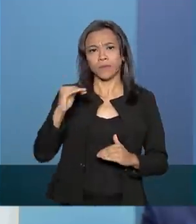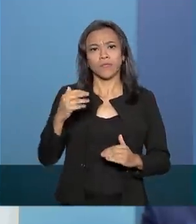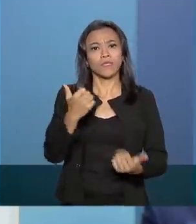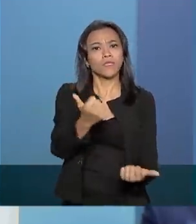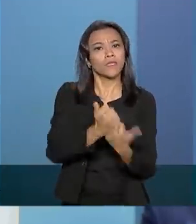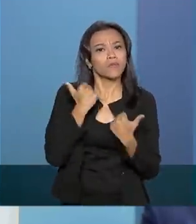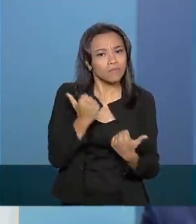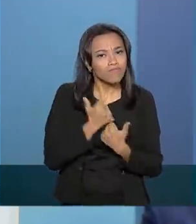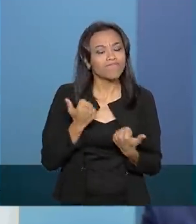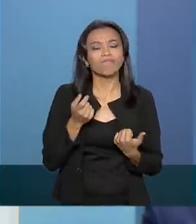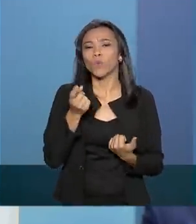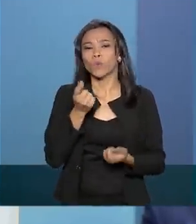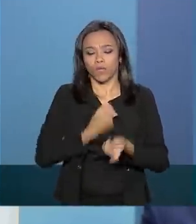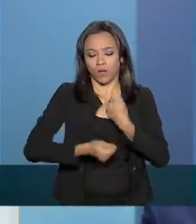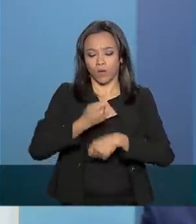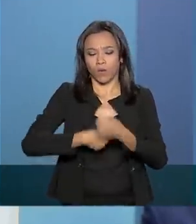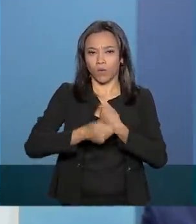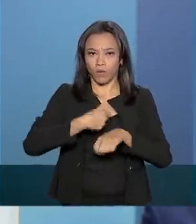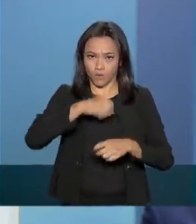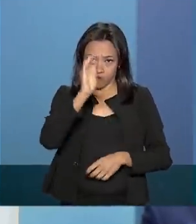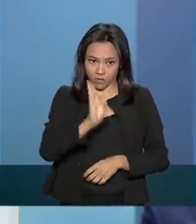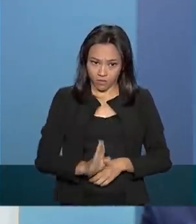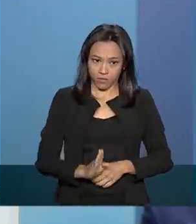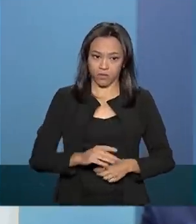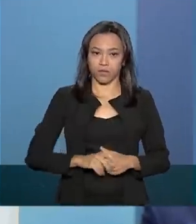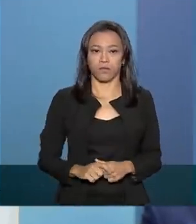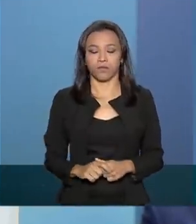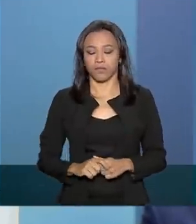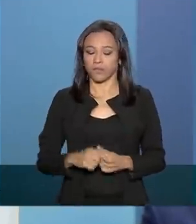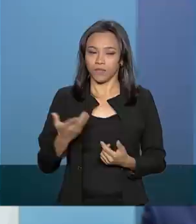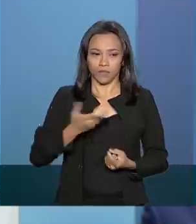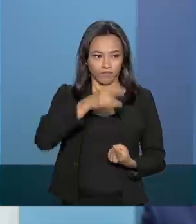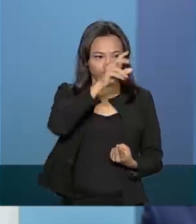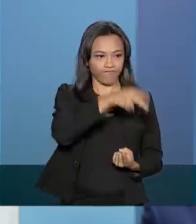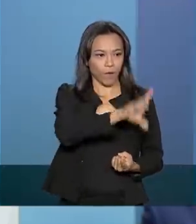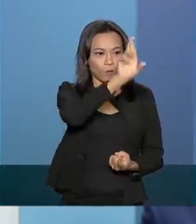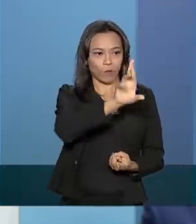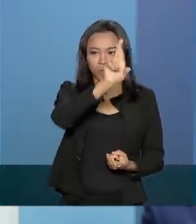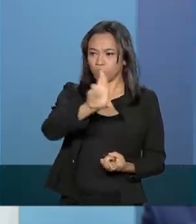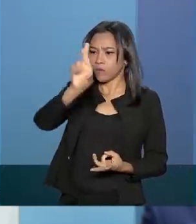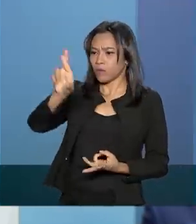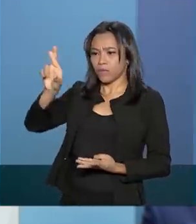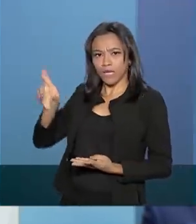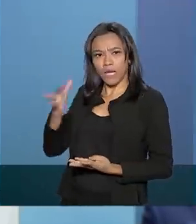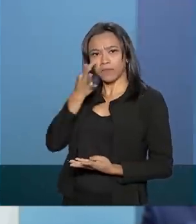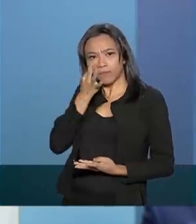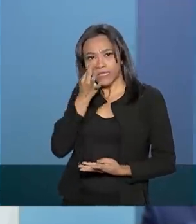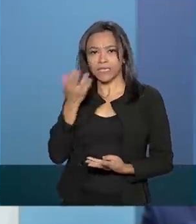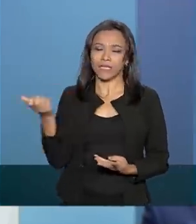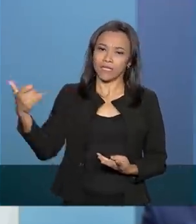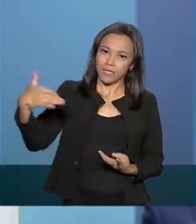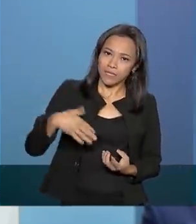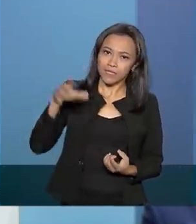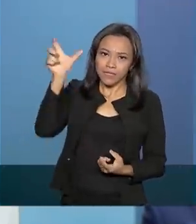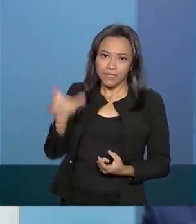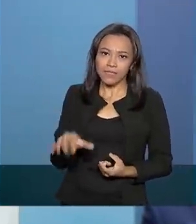muito na economia do nosso país. Autoridades aqui presentes, prezado Davi